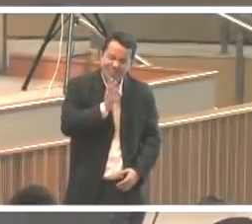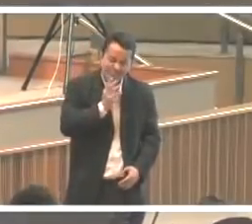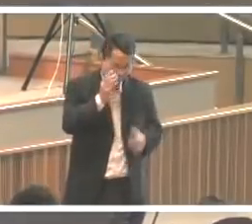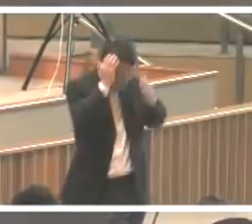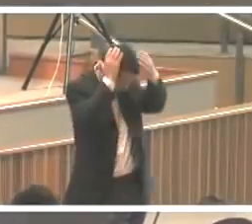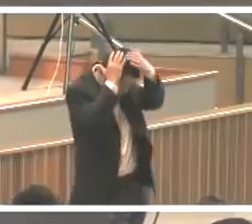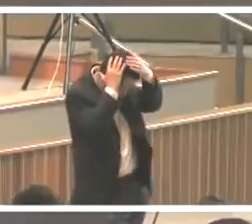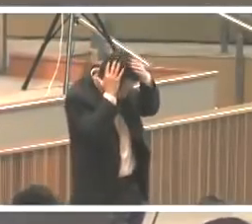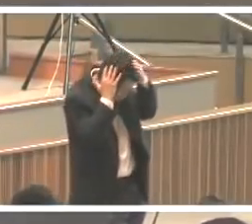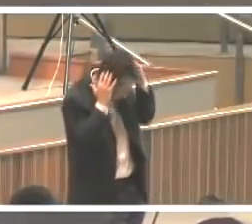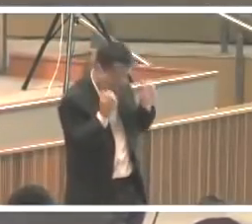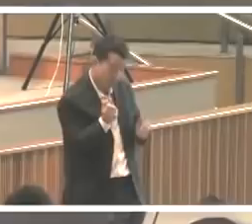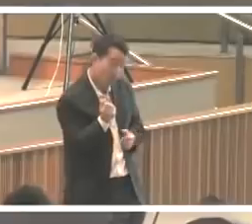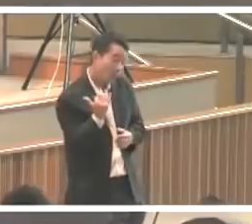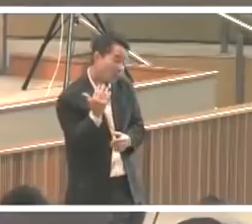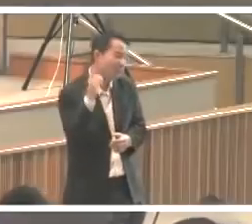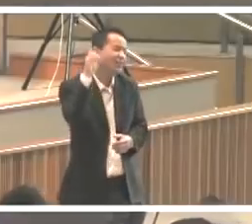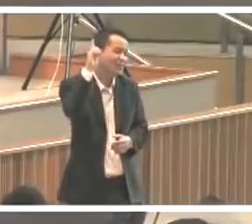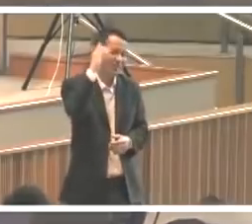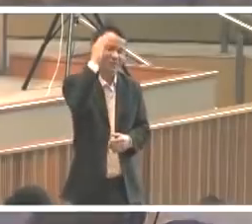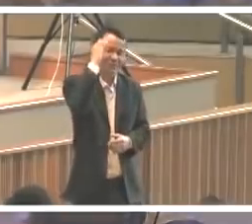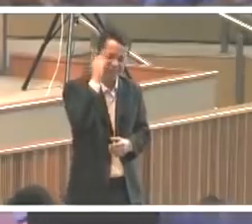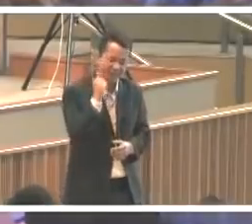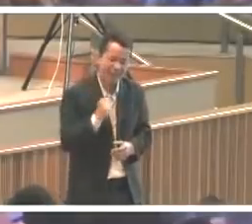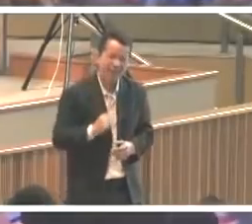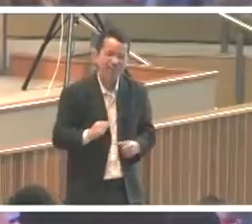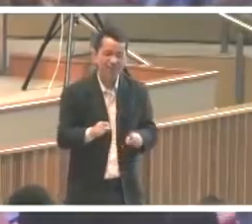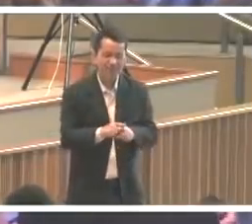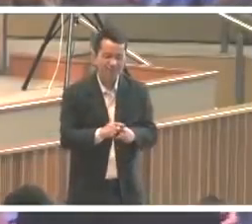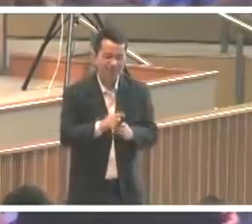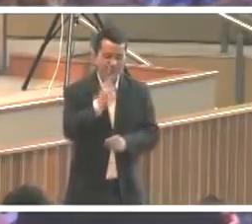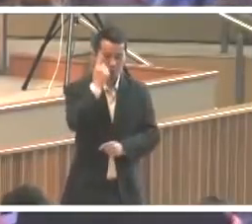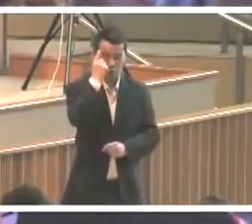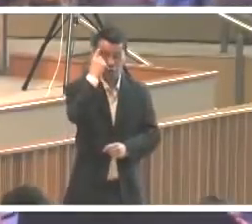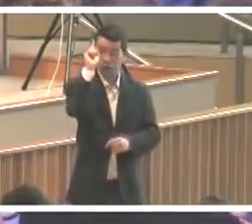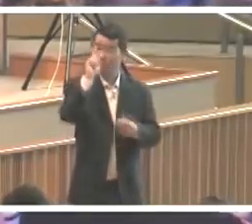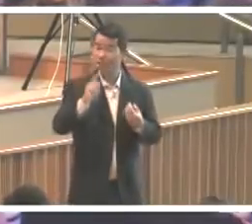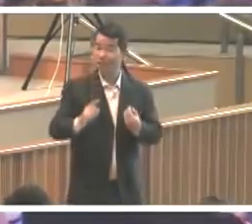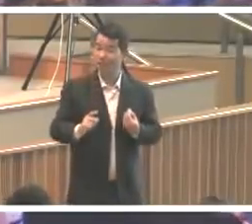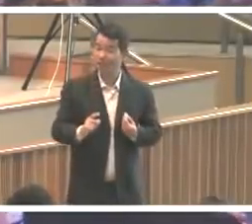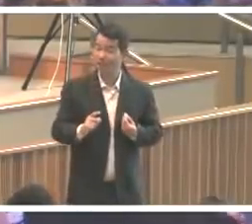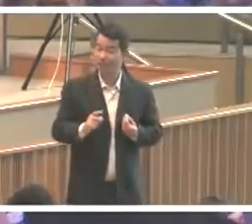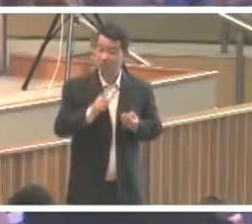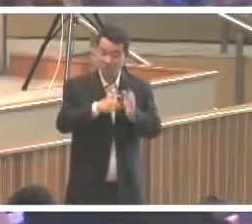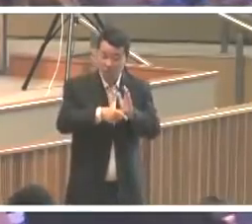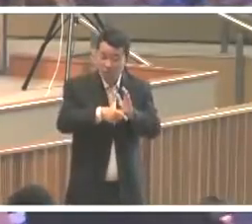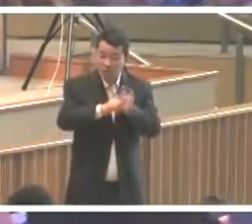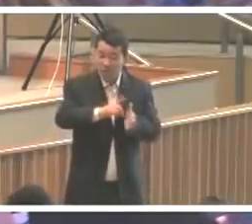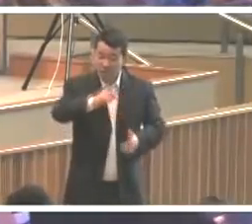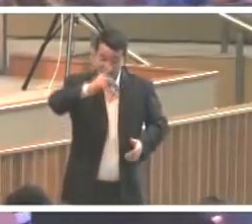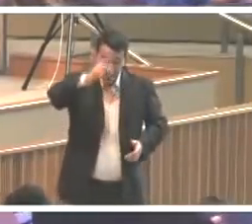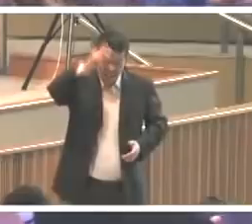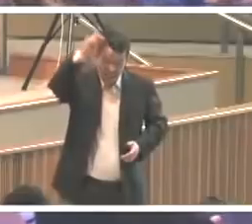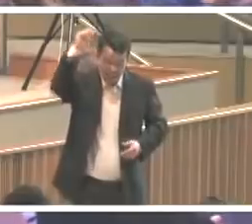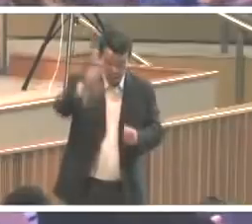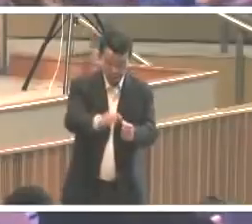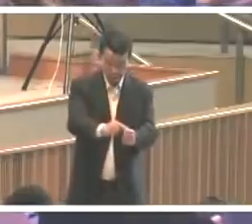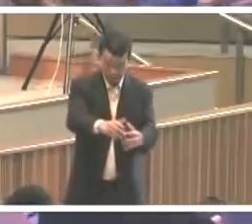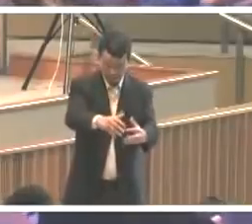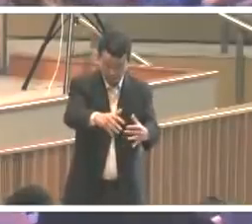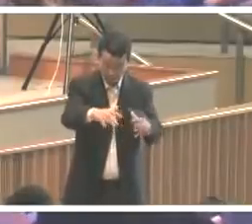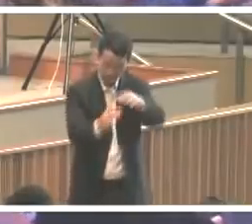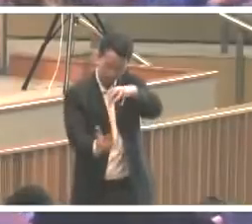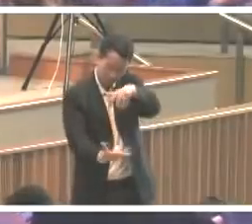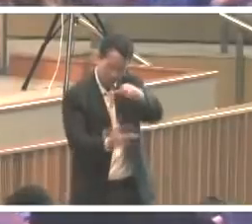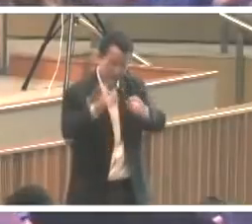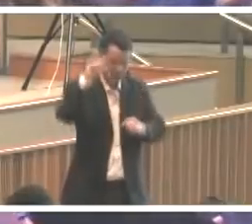cabelo eles têm na cabeça, como o Senhor antes da fundação do mundo já os amou e tinha um plano para